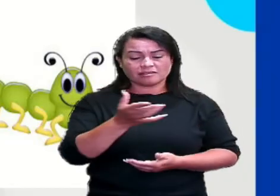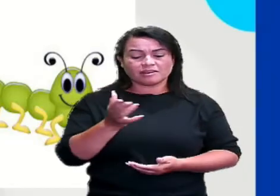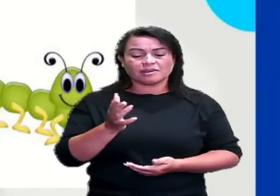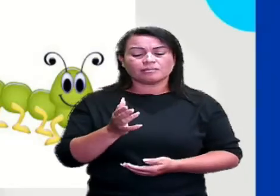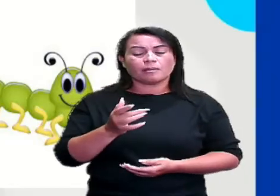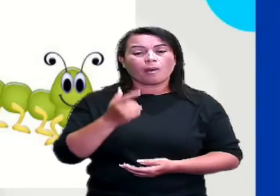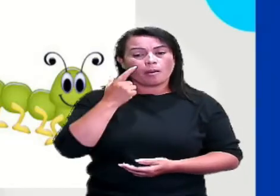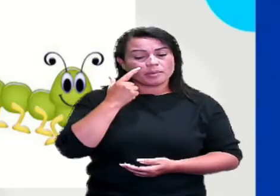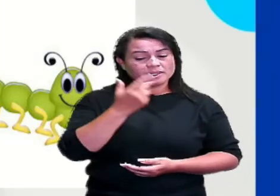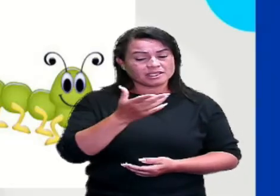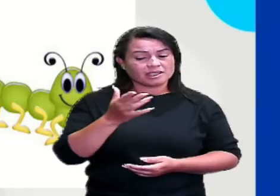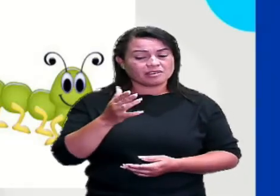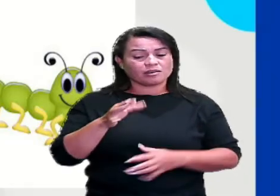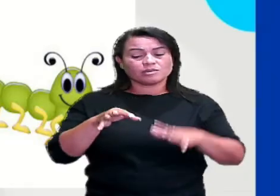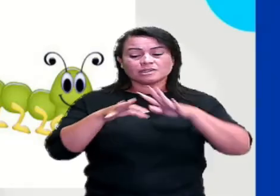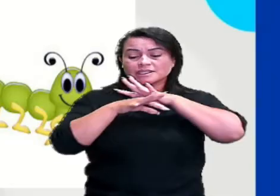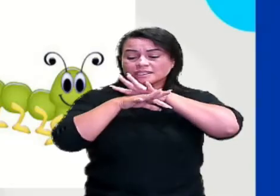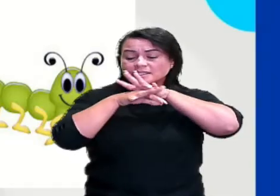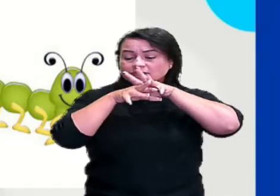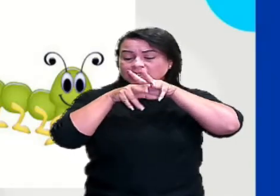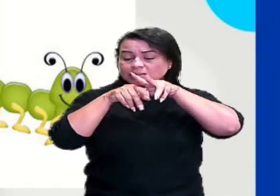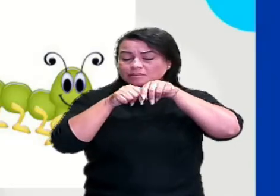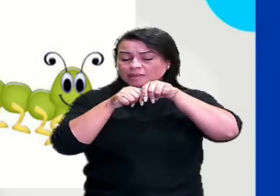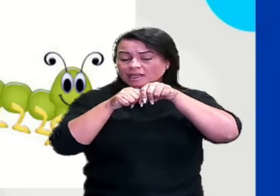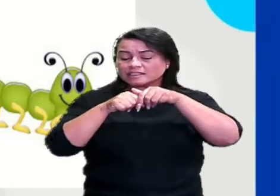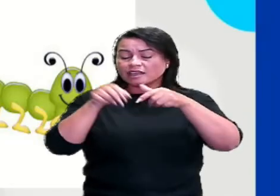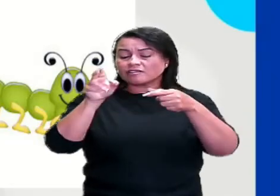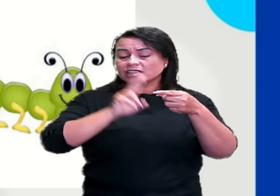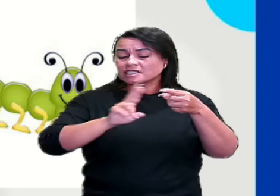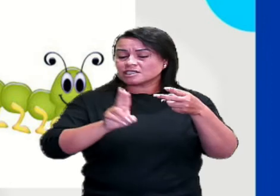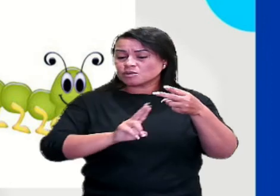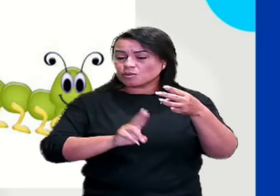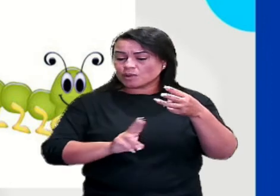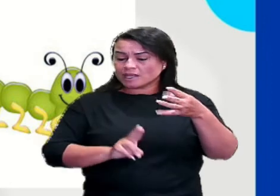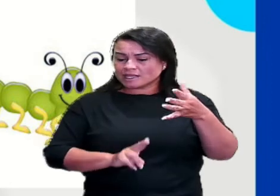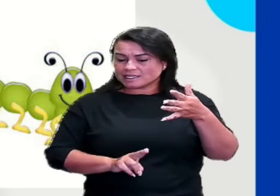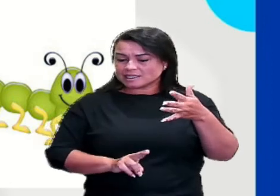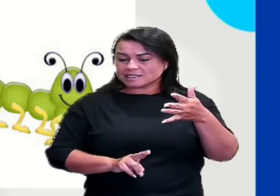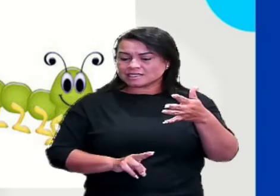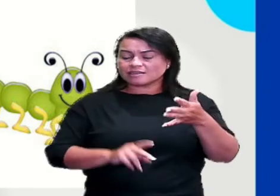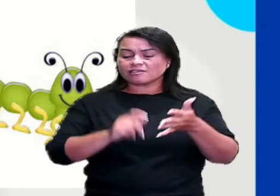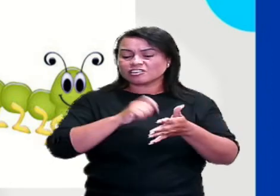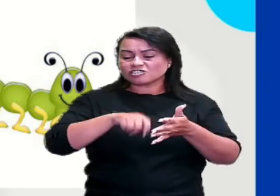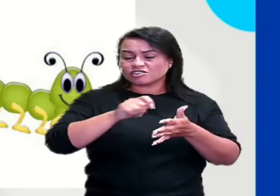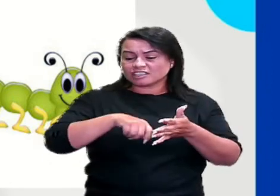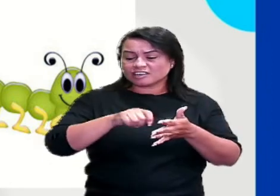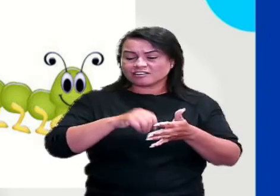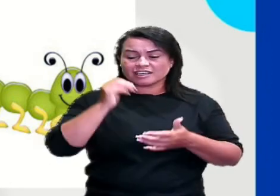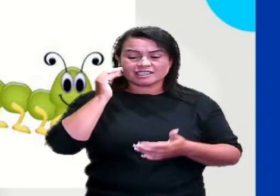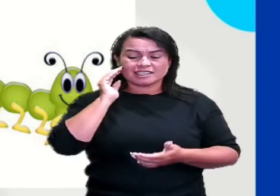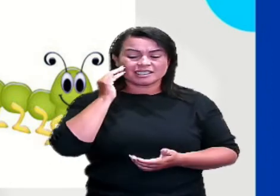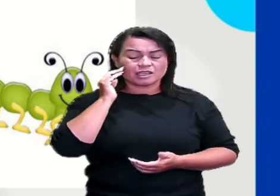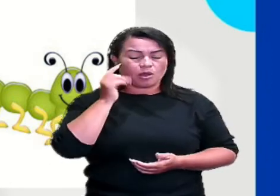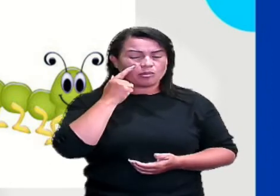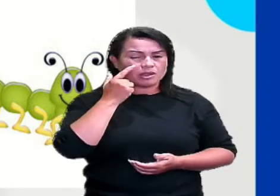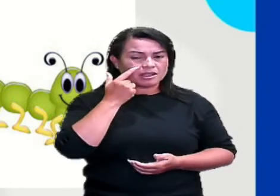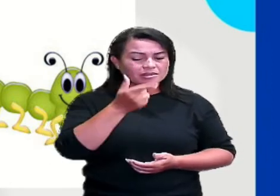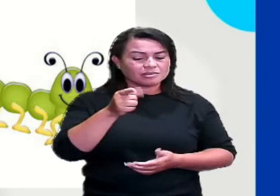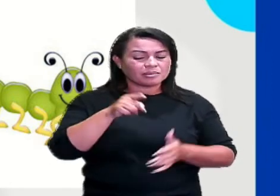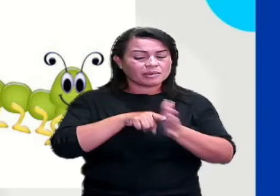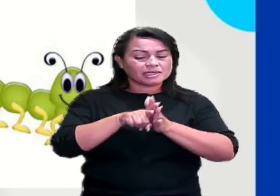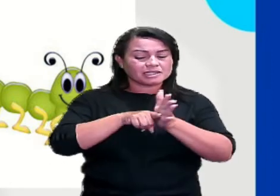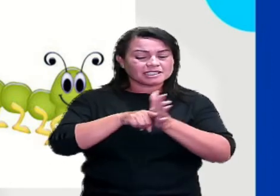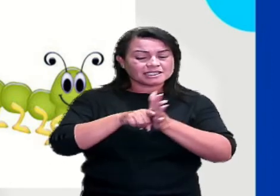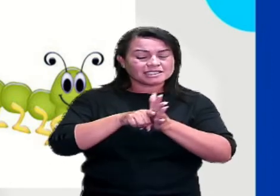ó, ver o nome dos animais, vai fazer uma lista e aí você vai escrever. Olha aí, pesquisa aí para ver